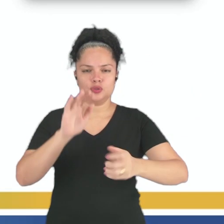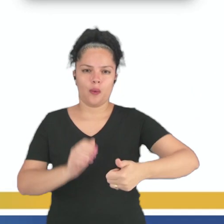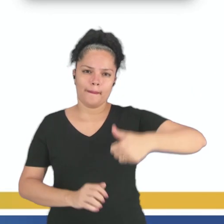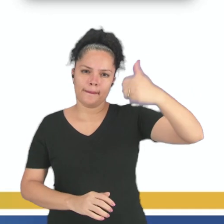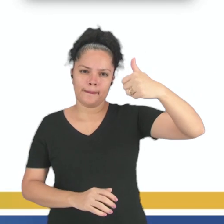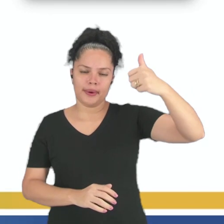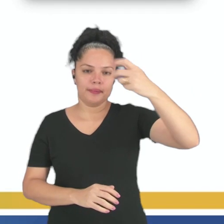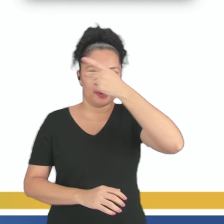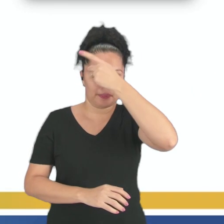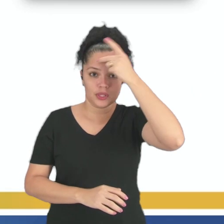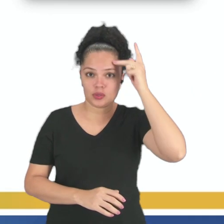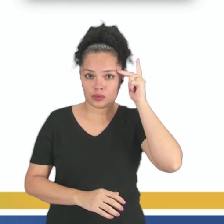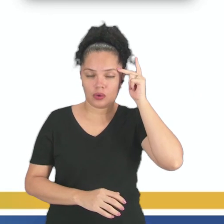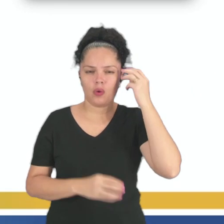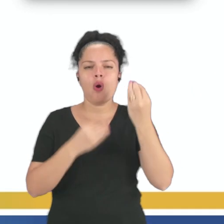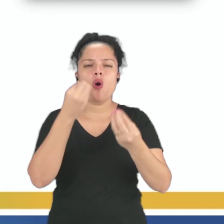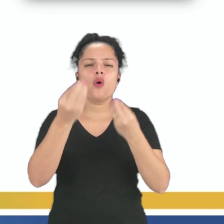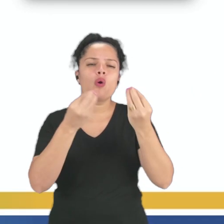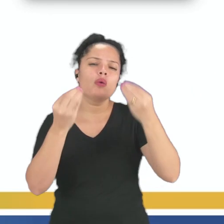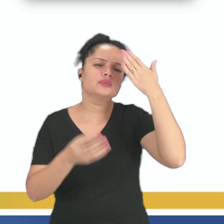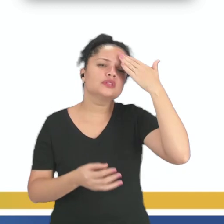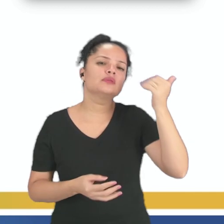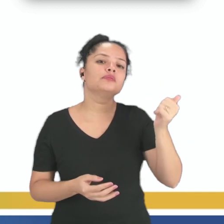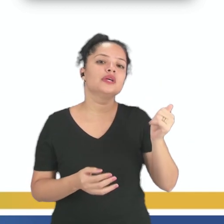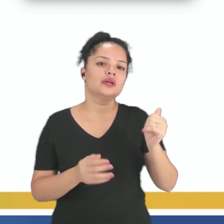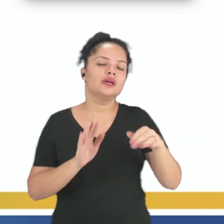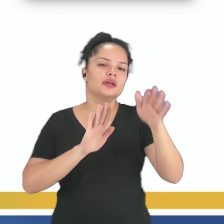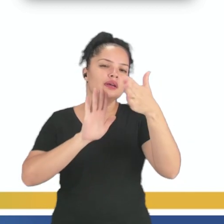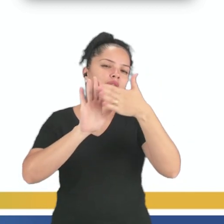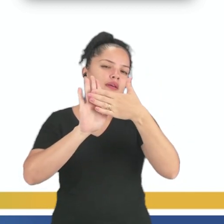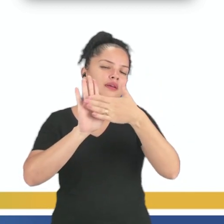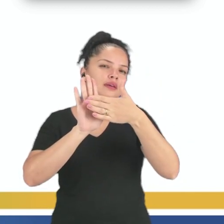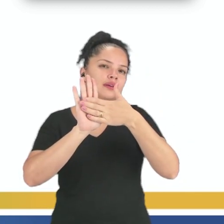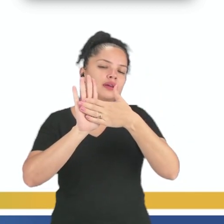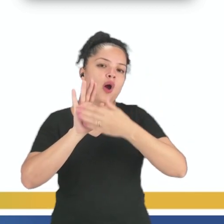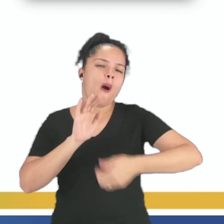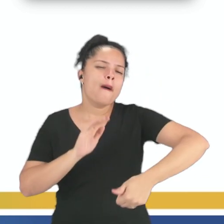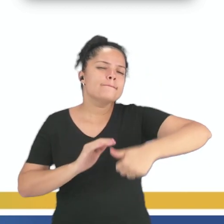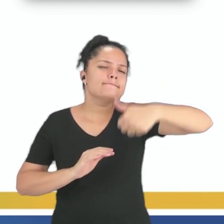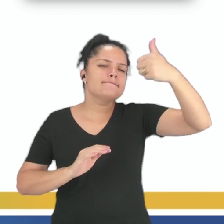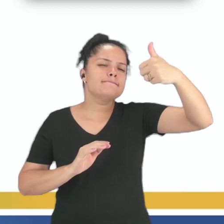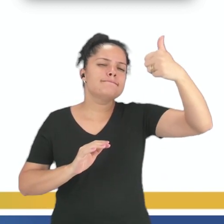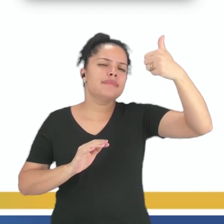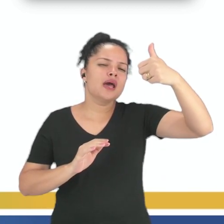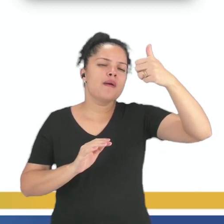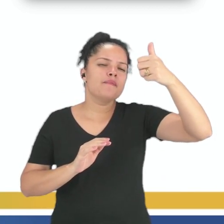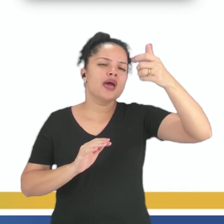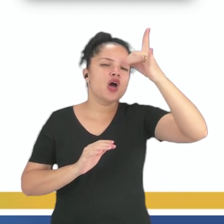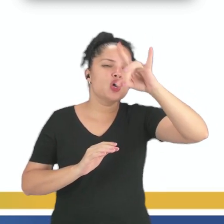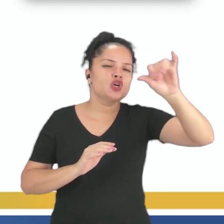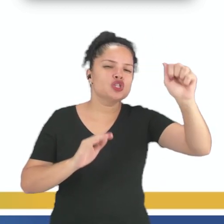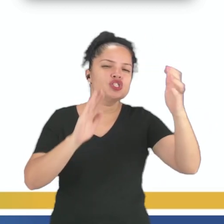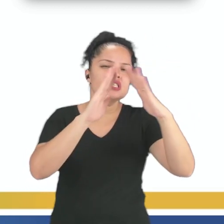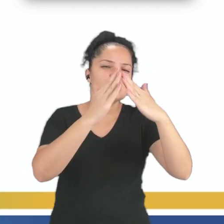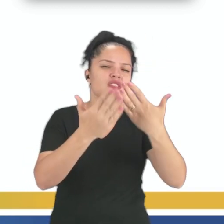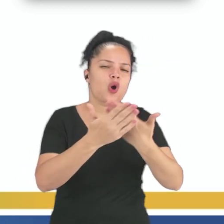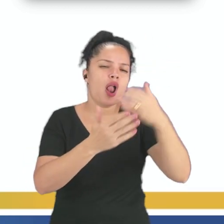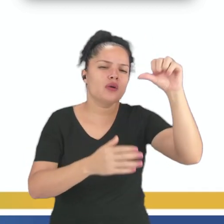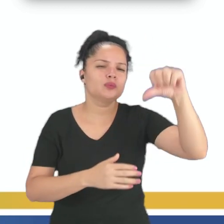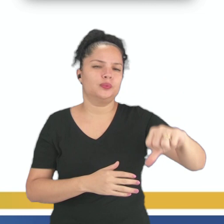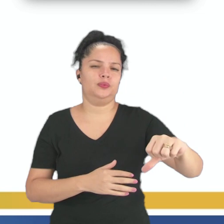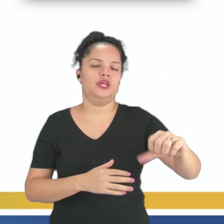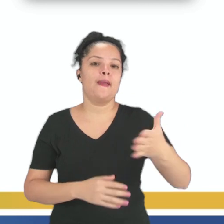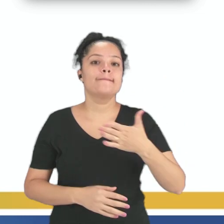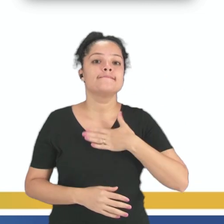primeira pessoa. Como é que eu comprovo isso? Meu primeiro dia na escola foi bem ruim. Então, é